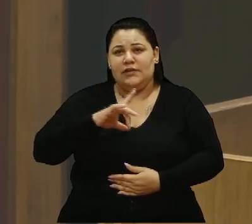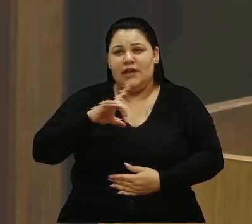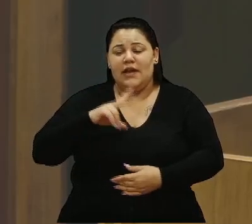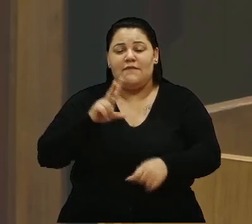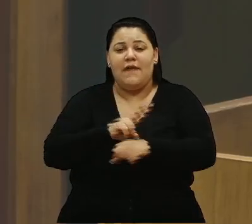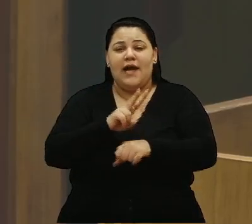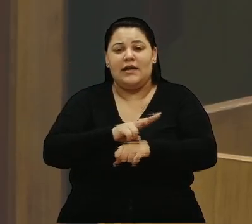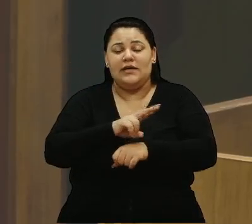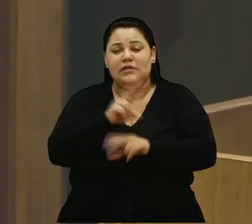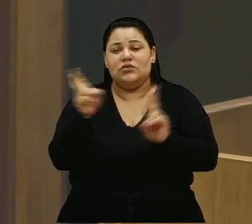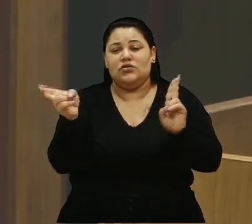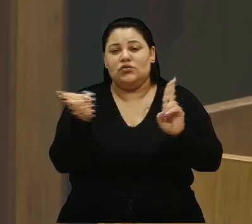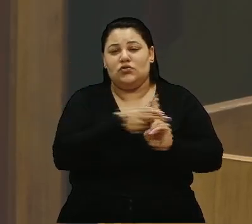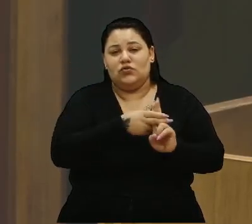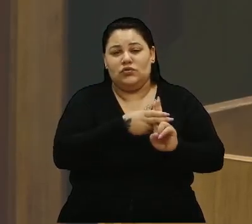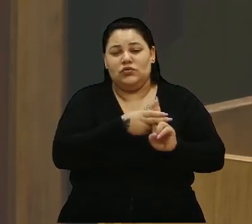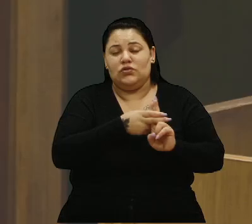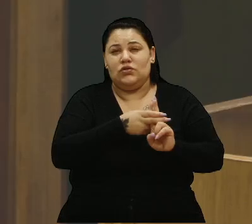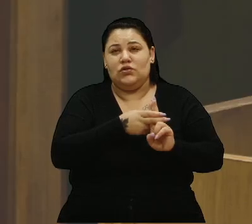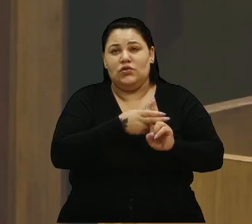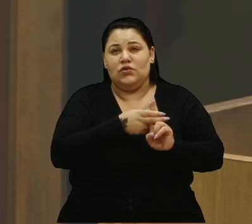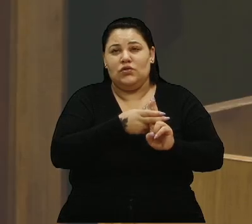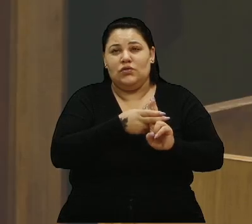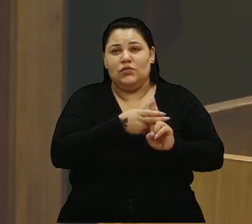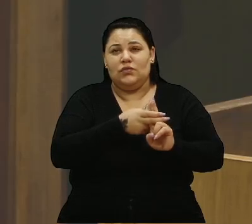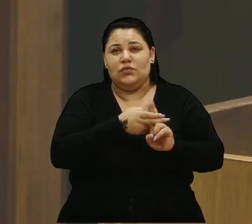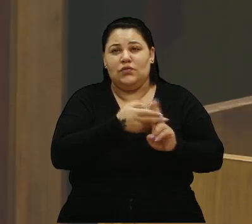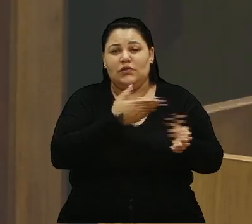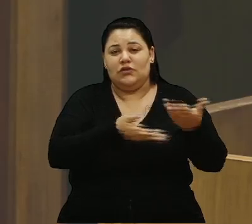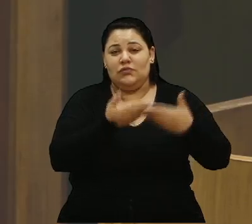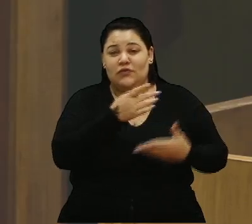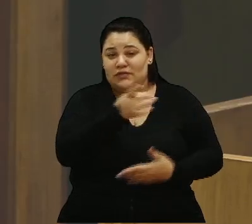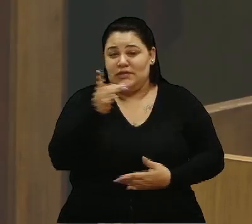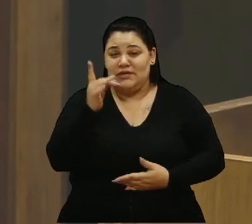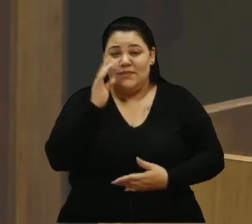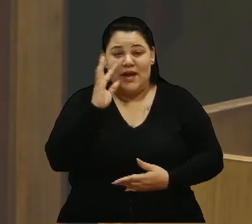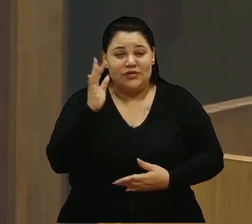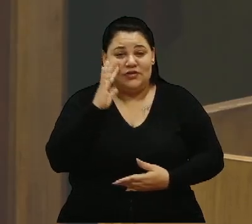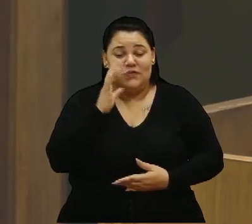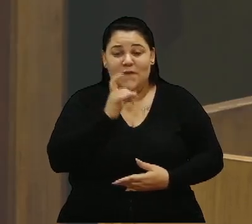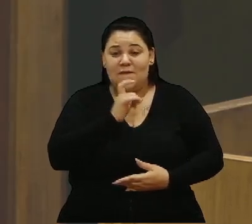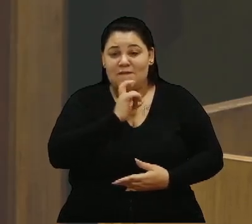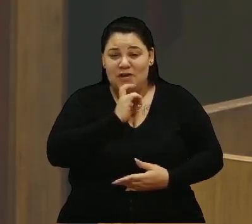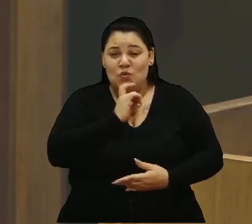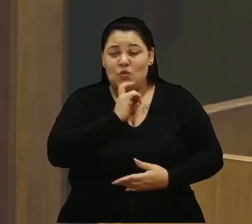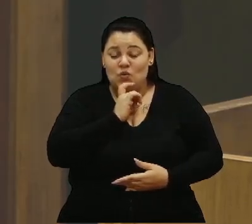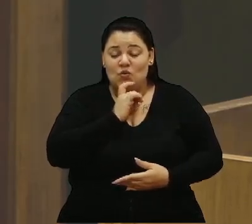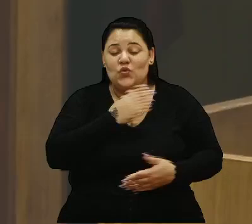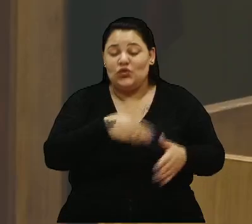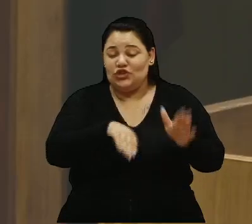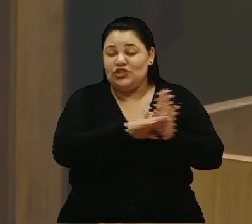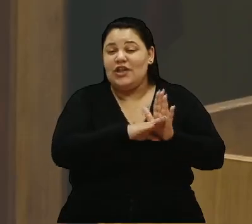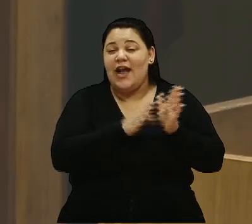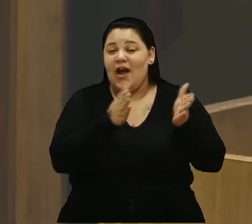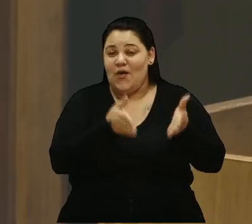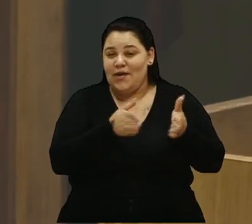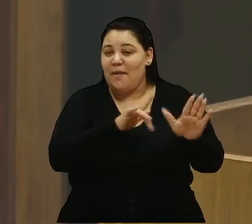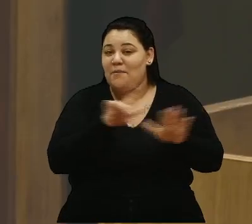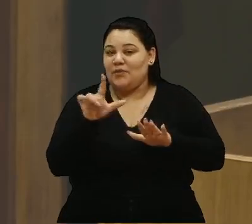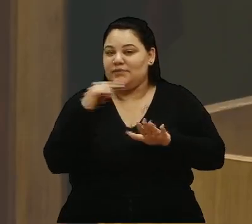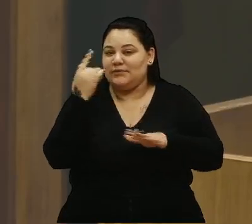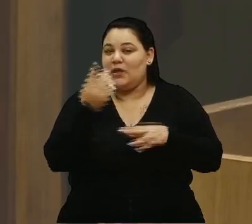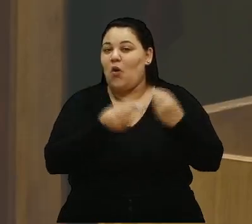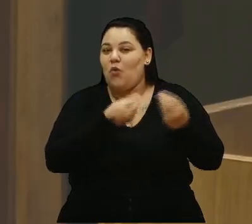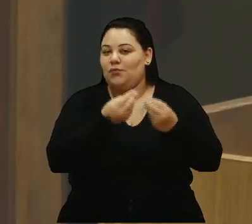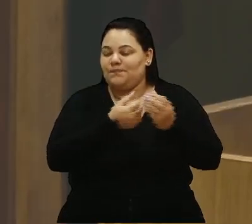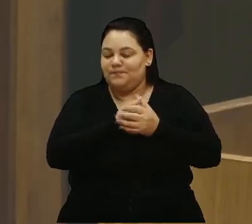o atendimento tá grande, e vocês imaginem com o frio que chega hoje, amanhã, como será na próxima semana.